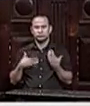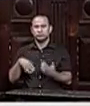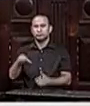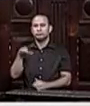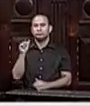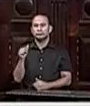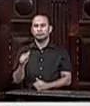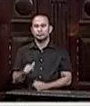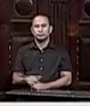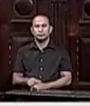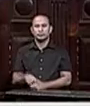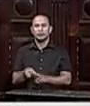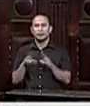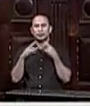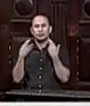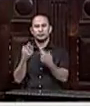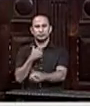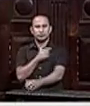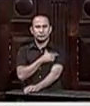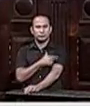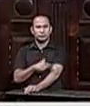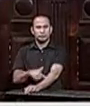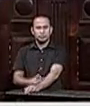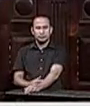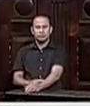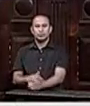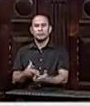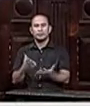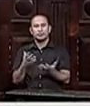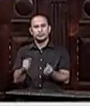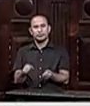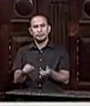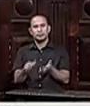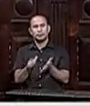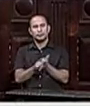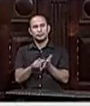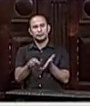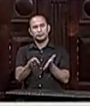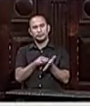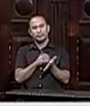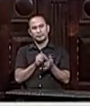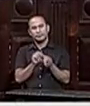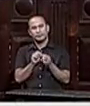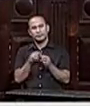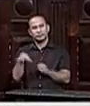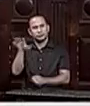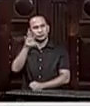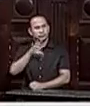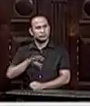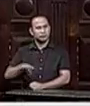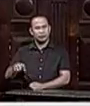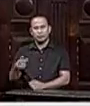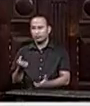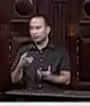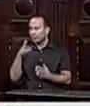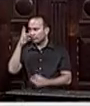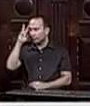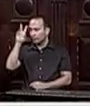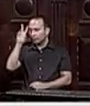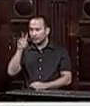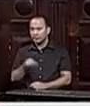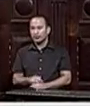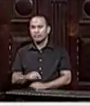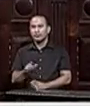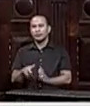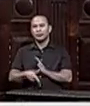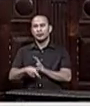de Educação, receberam uma matrícula do Estado. Quero lembrar que é um período que